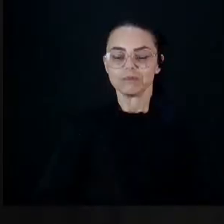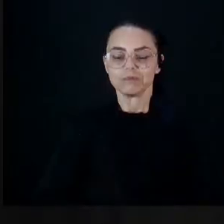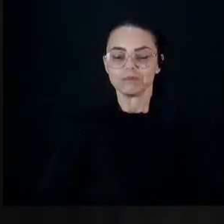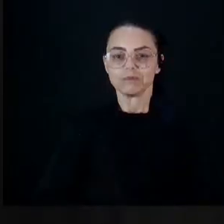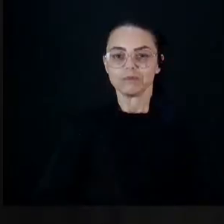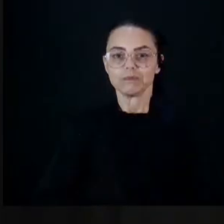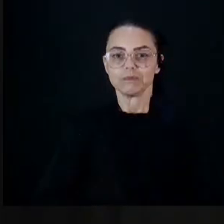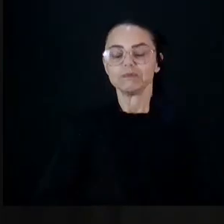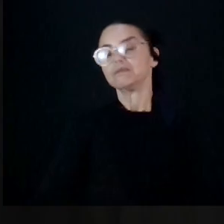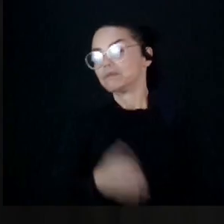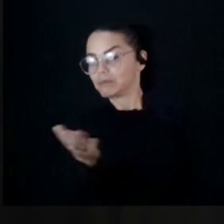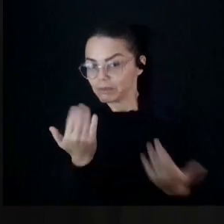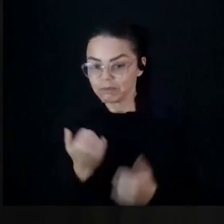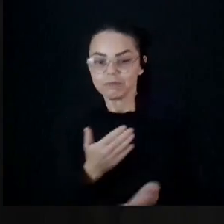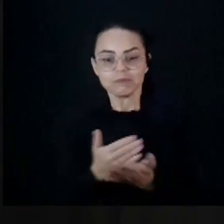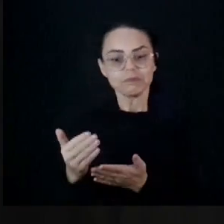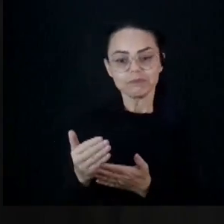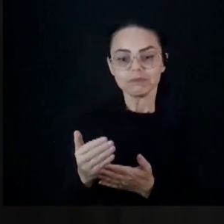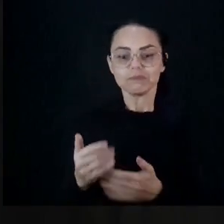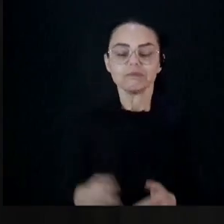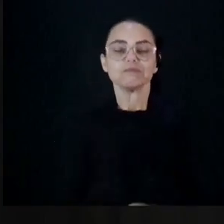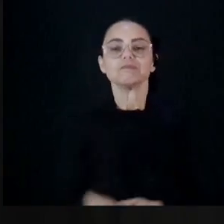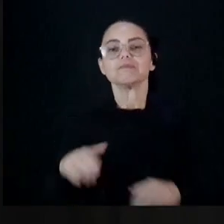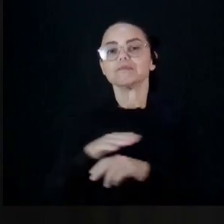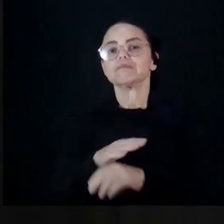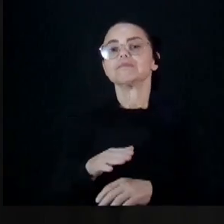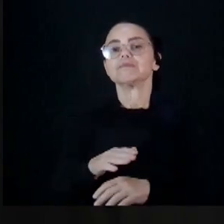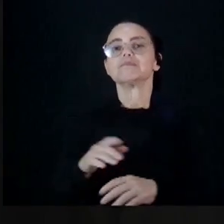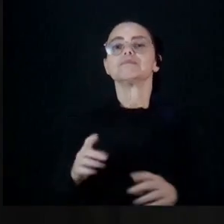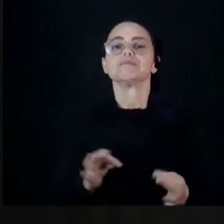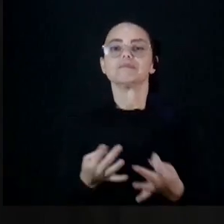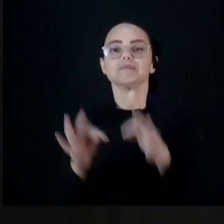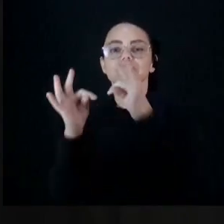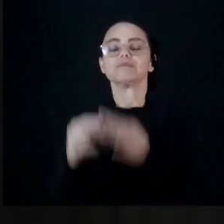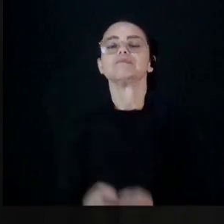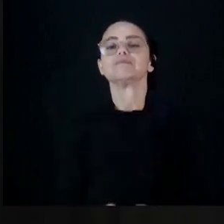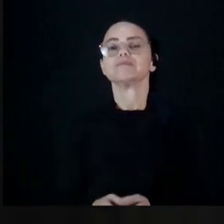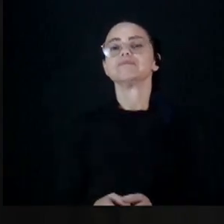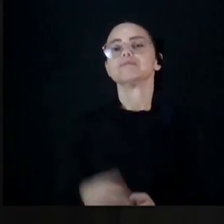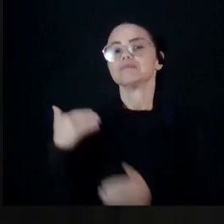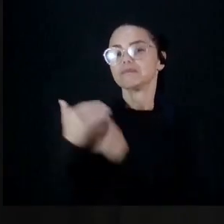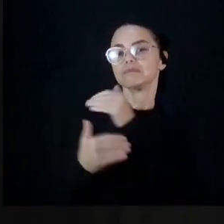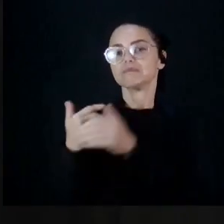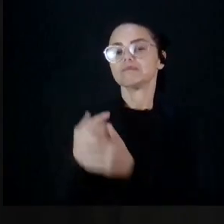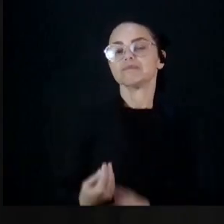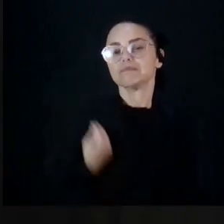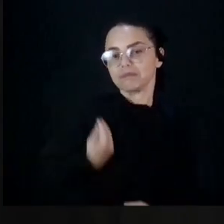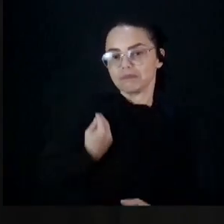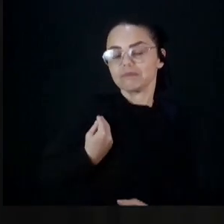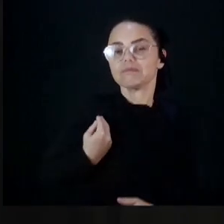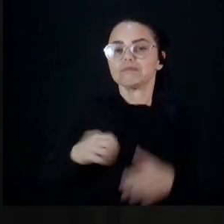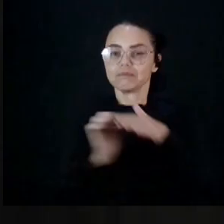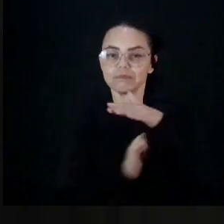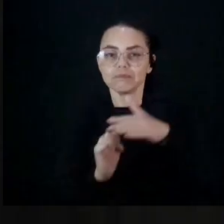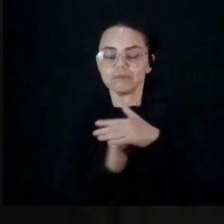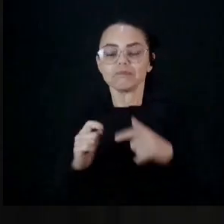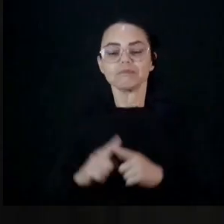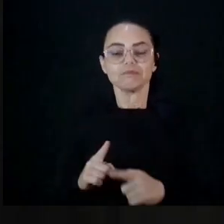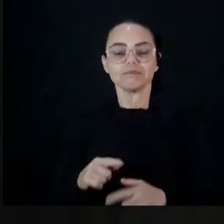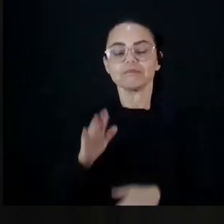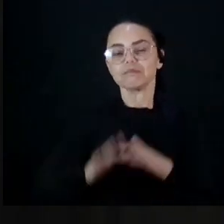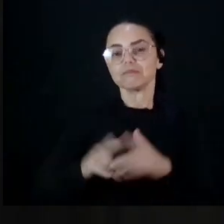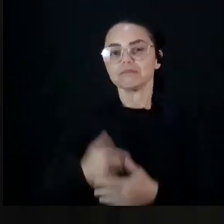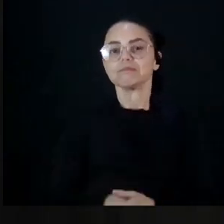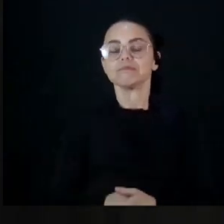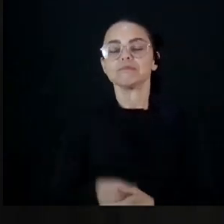E vamos começar o programa falando sobre uma tecnologia que está cada vez mais presente nas empresas, mas que muitas vezes funciona